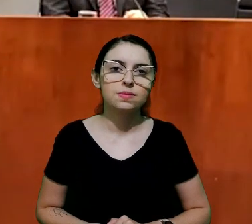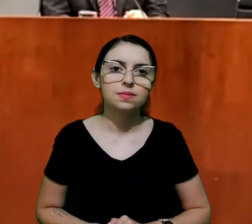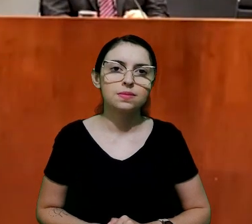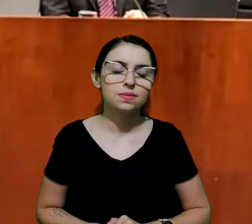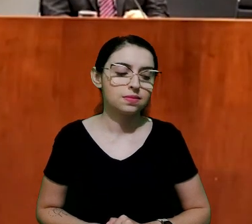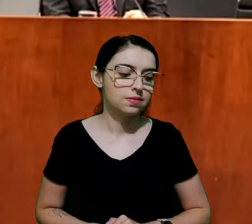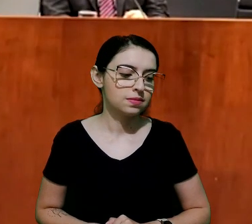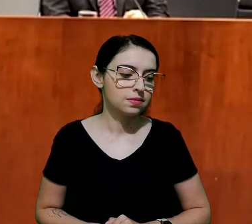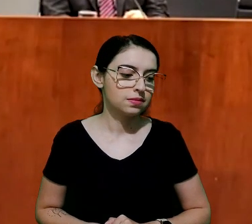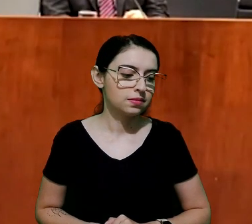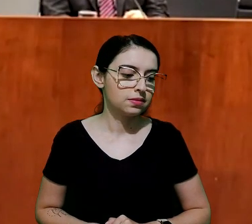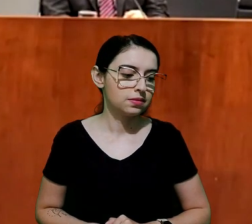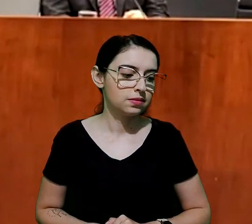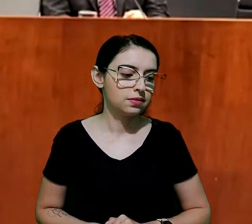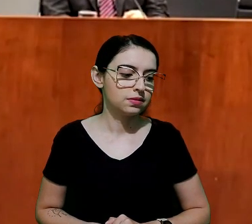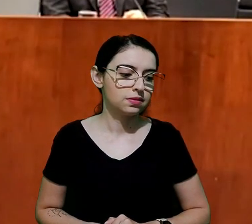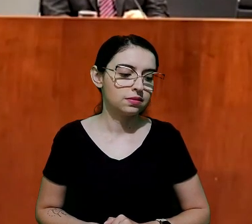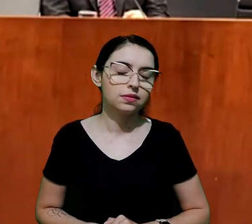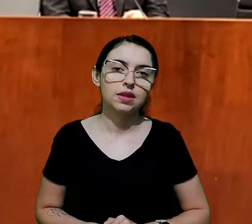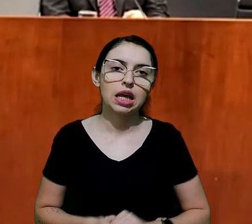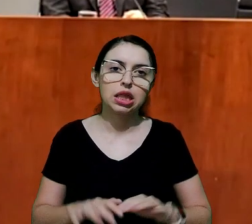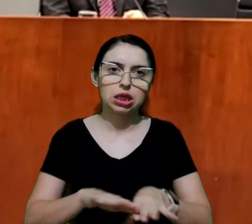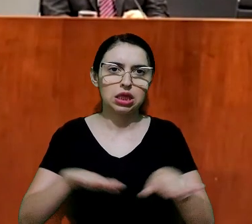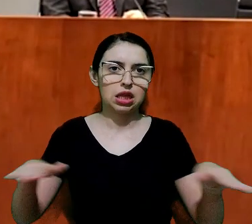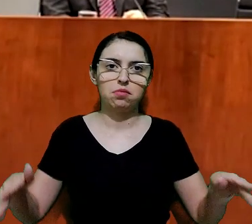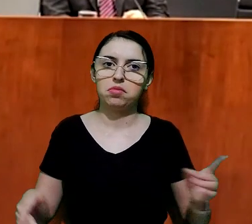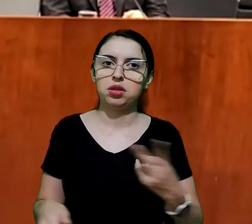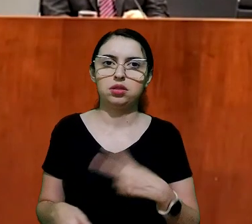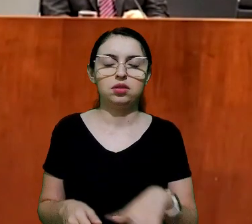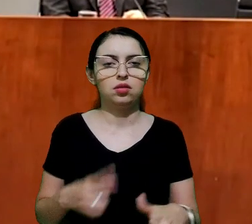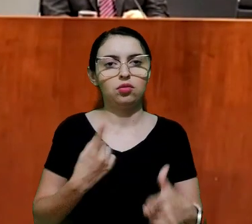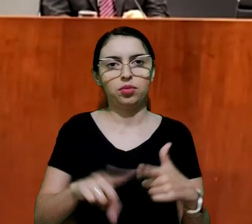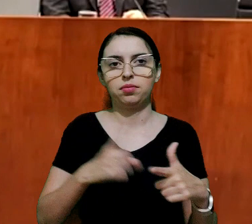Não é aqui, não. O problema não é daqui da mesa, não.